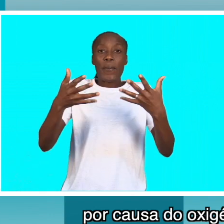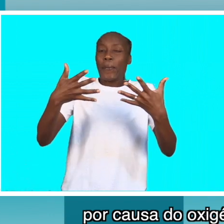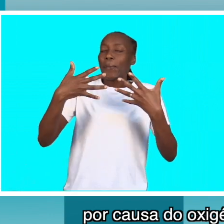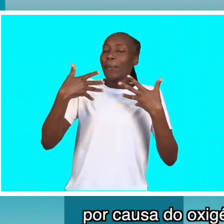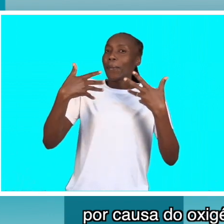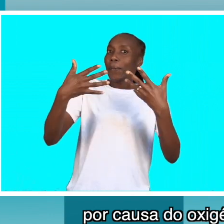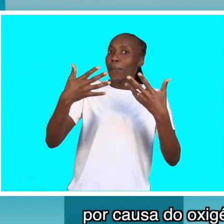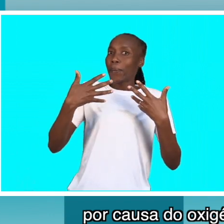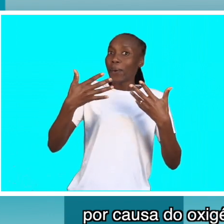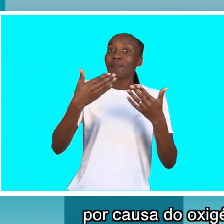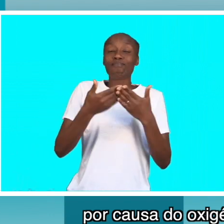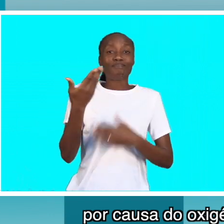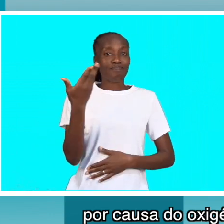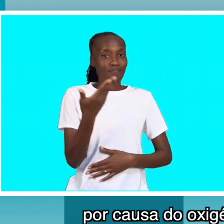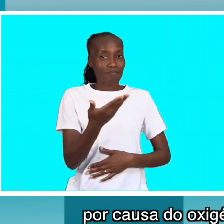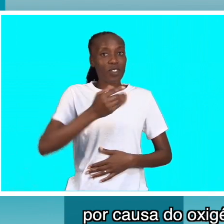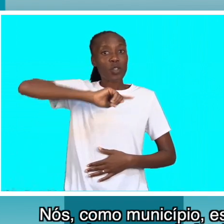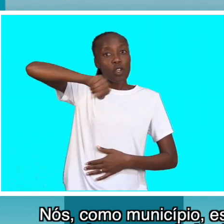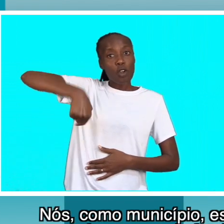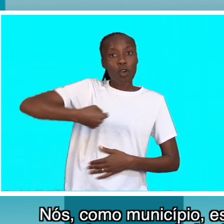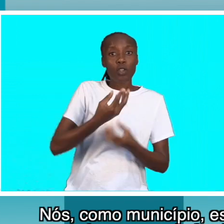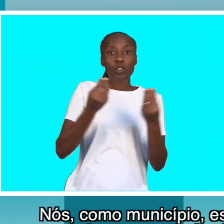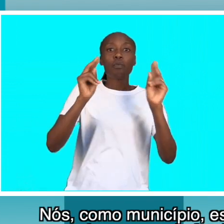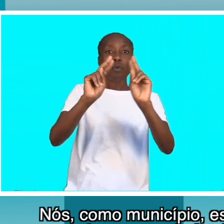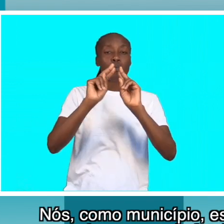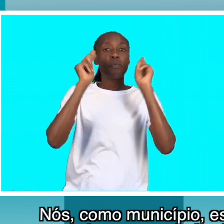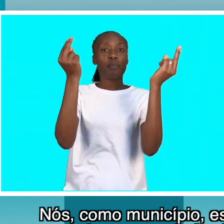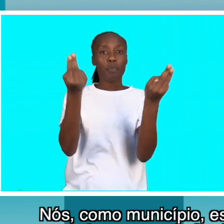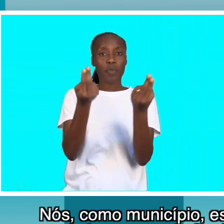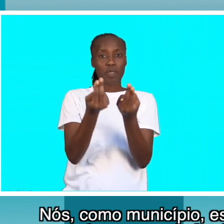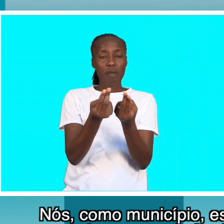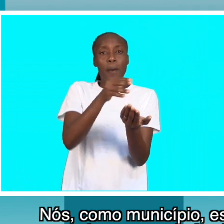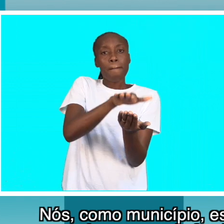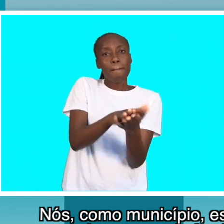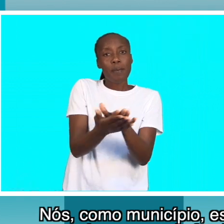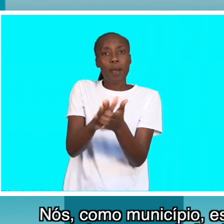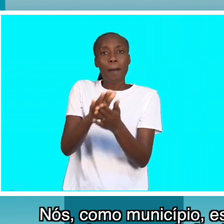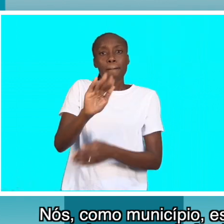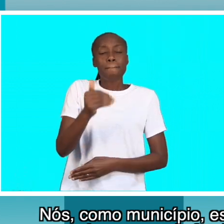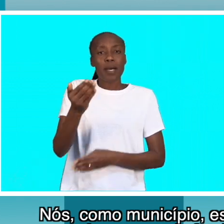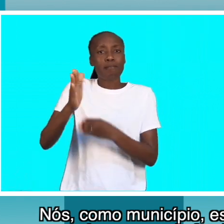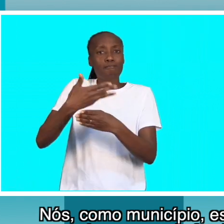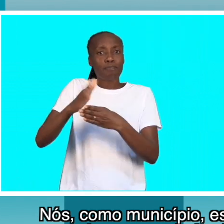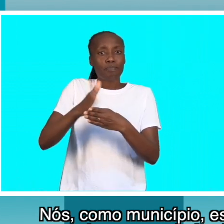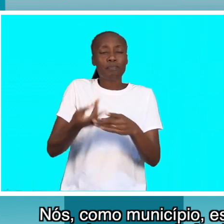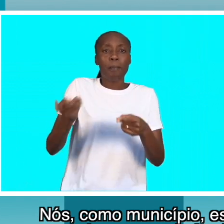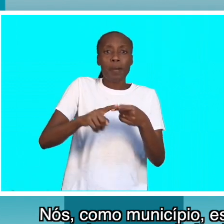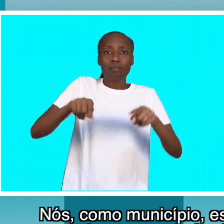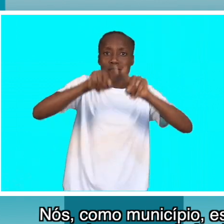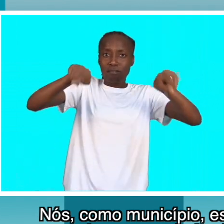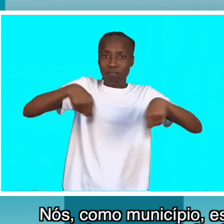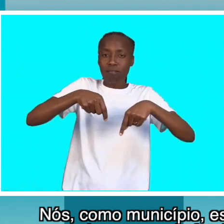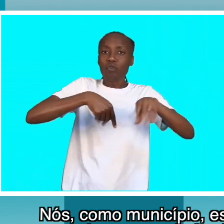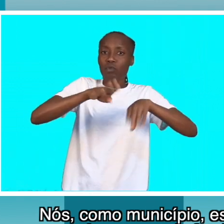oxigênio, por causa do nosso clima que nós temos aqui. E nós, como município, estamos a preparar-nos para arranjar mais campos de